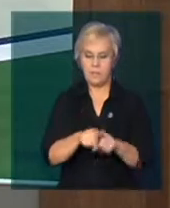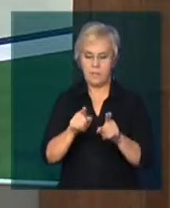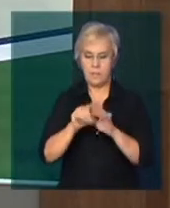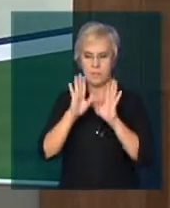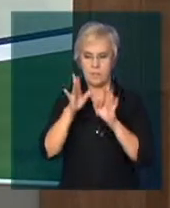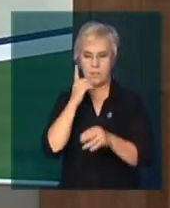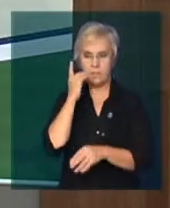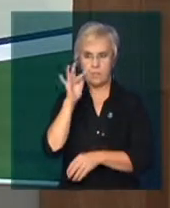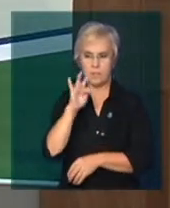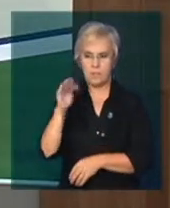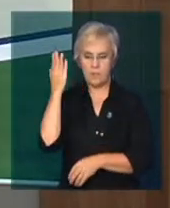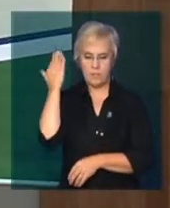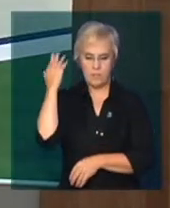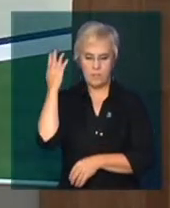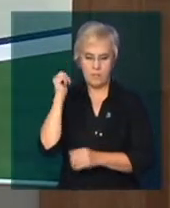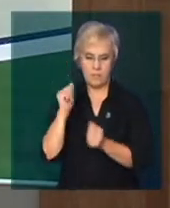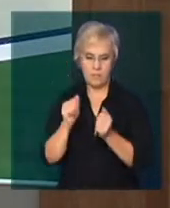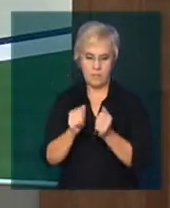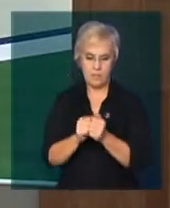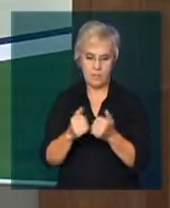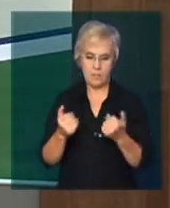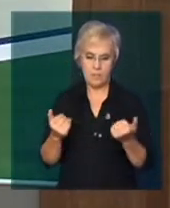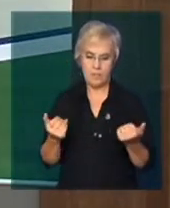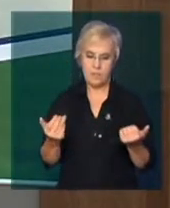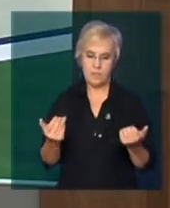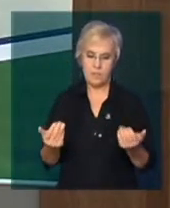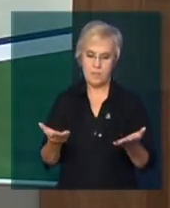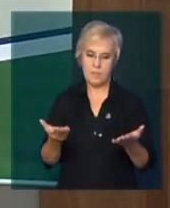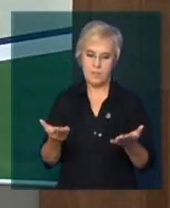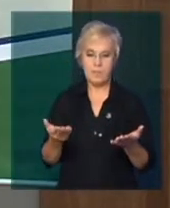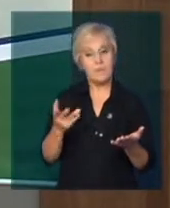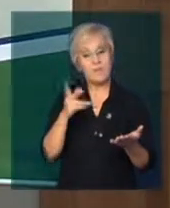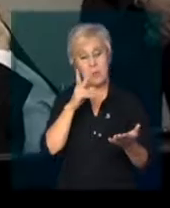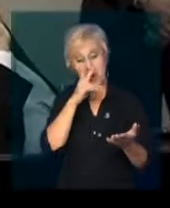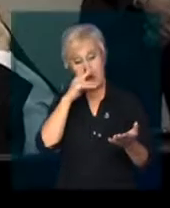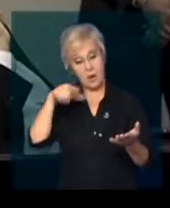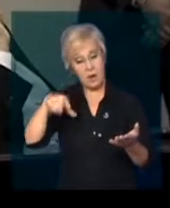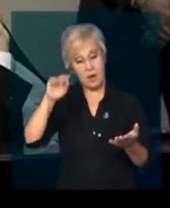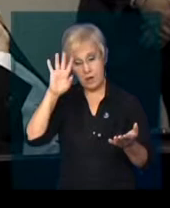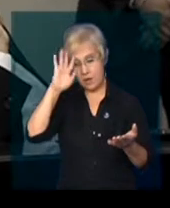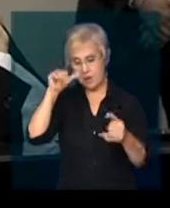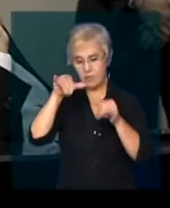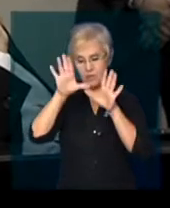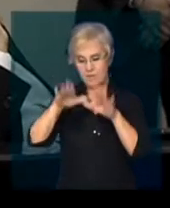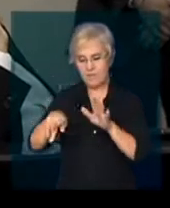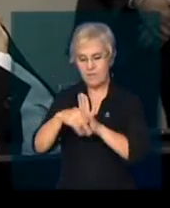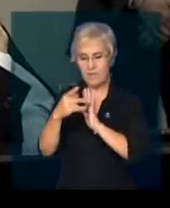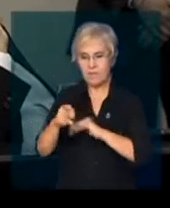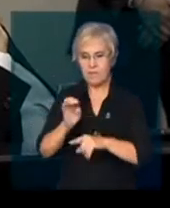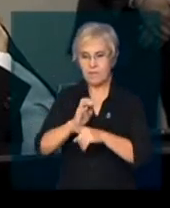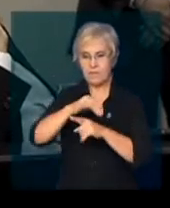federal, e aí achou por bem de ficar aqui pelo Mato Grosso.